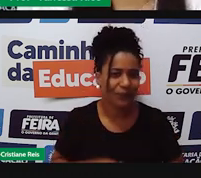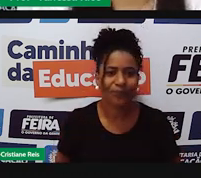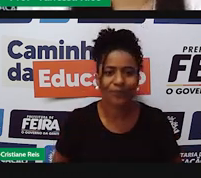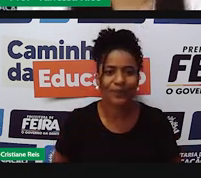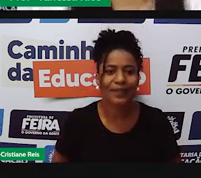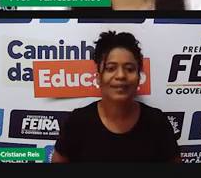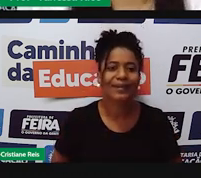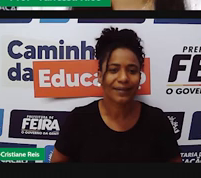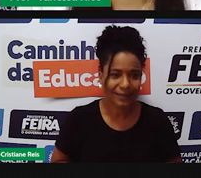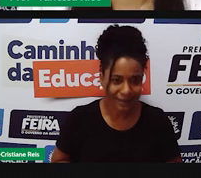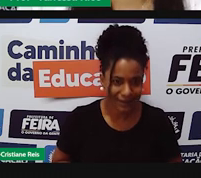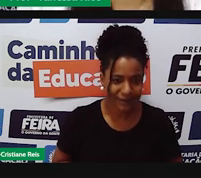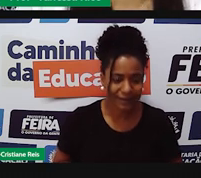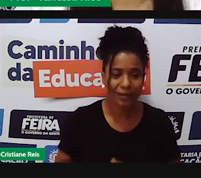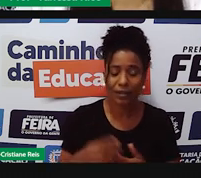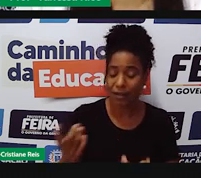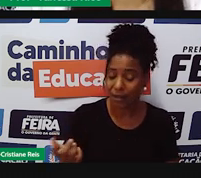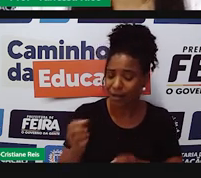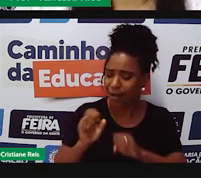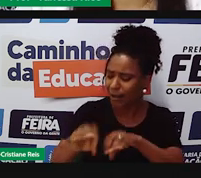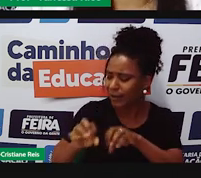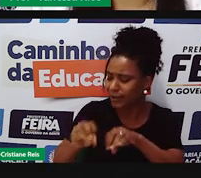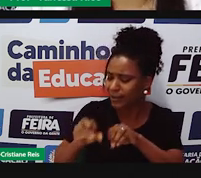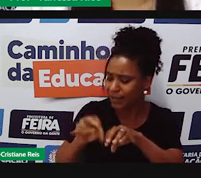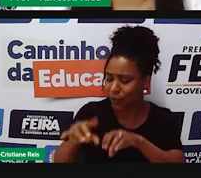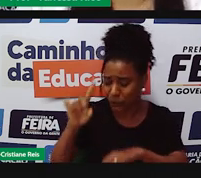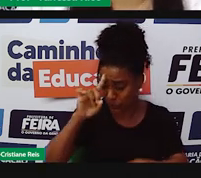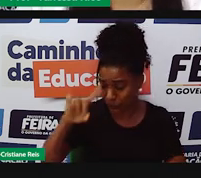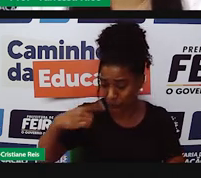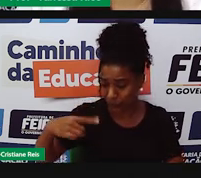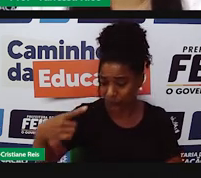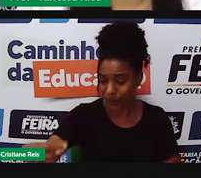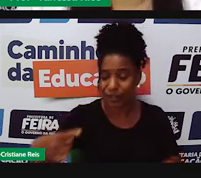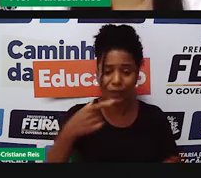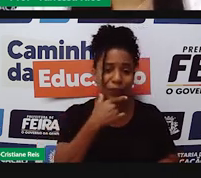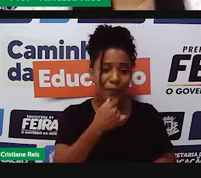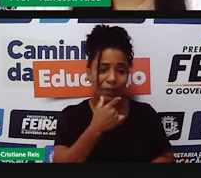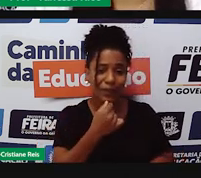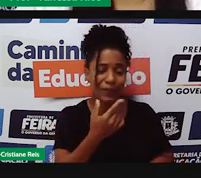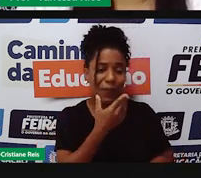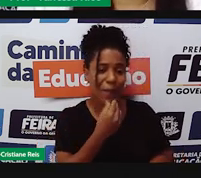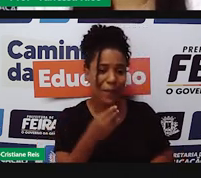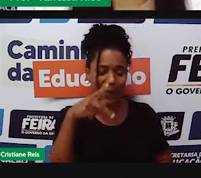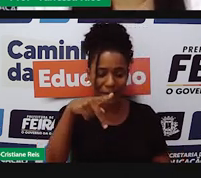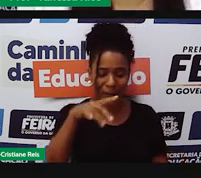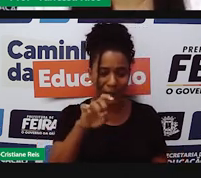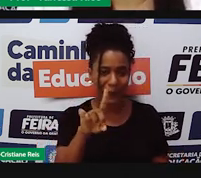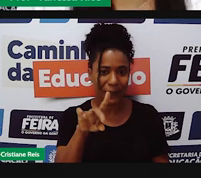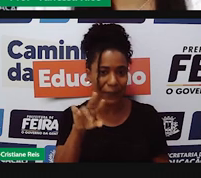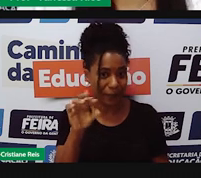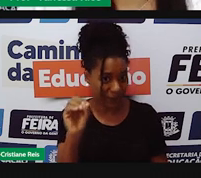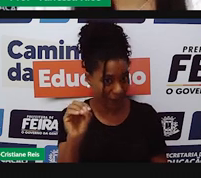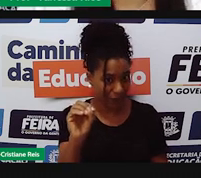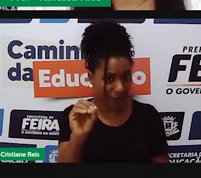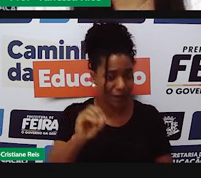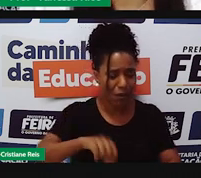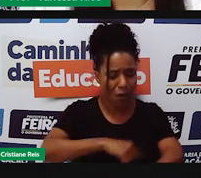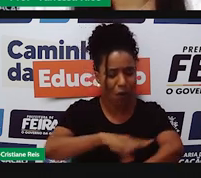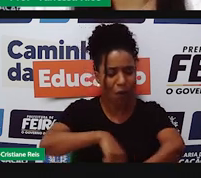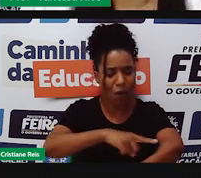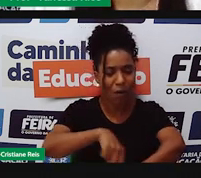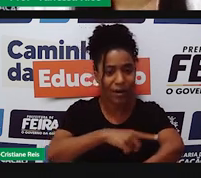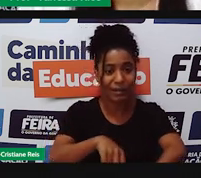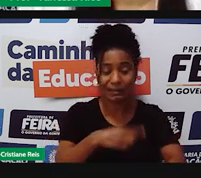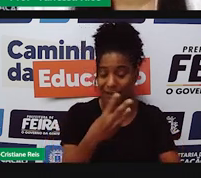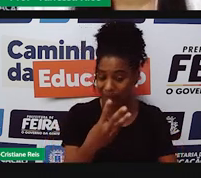aulas diárias de Pedro têm duração de 3 horas e 50 minutos por dia. Então, todos os dias Pedro fica